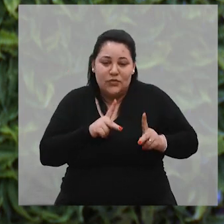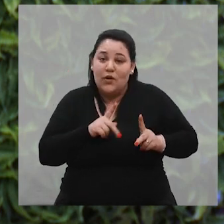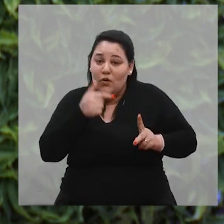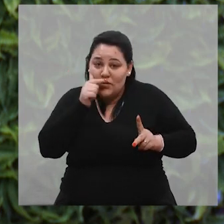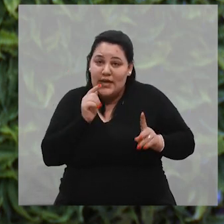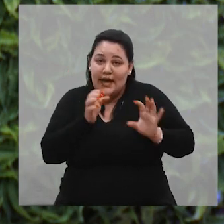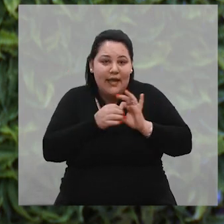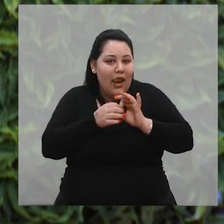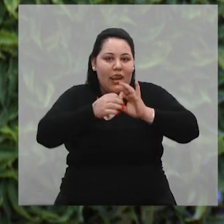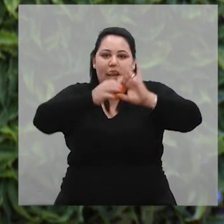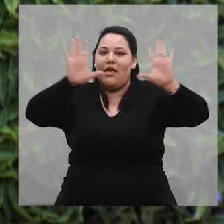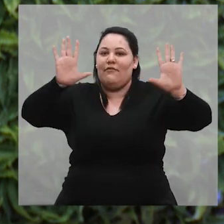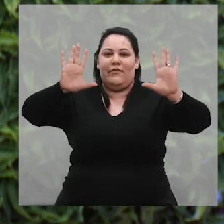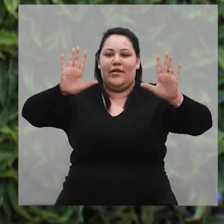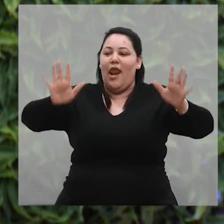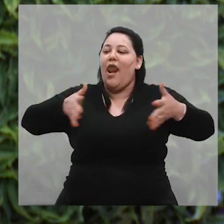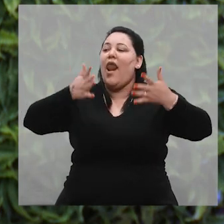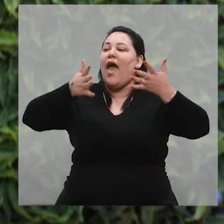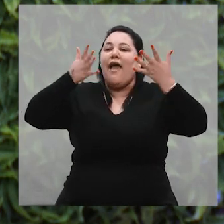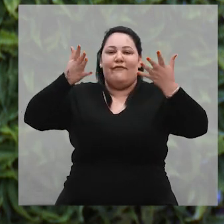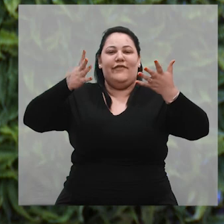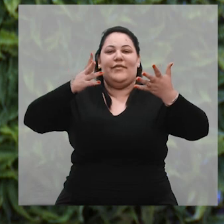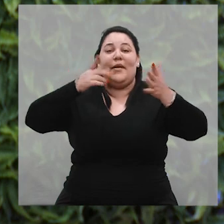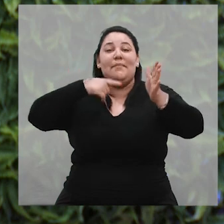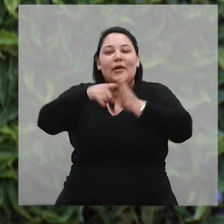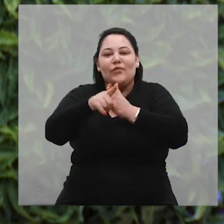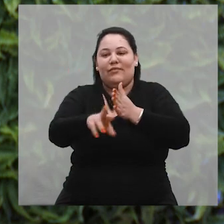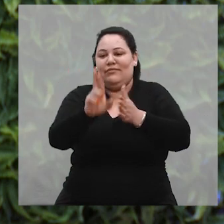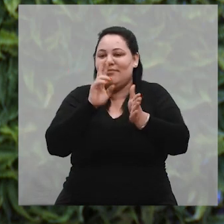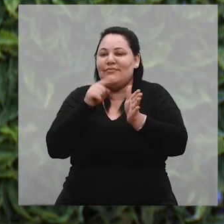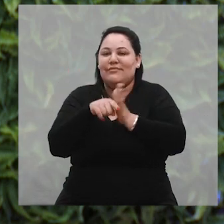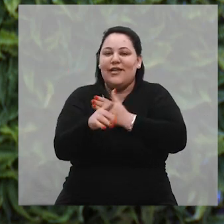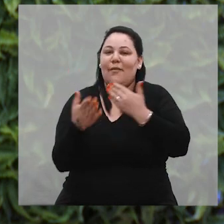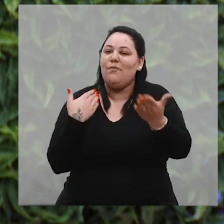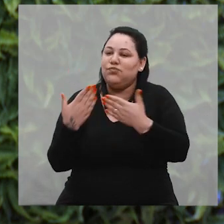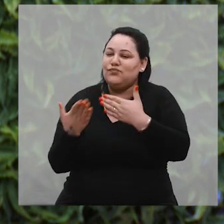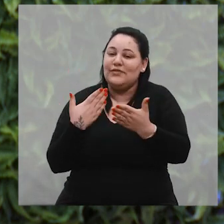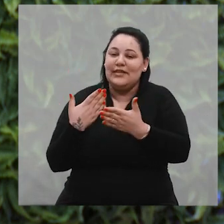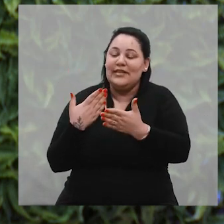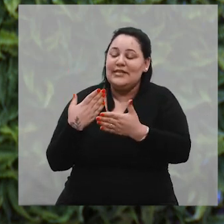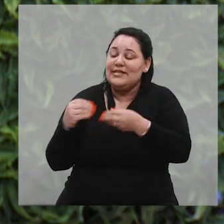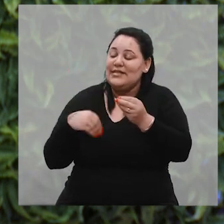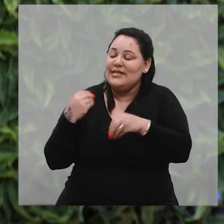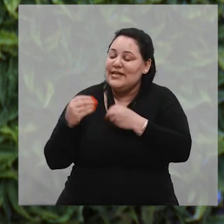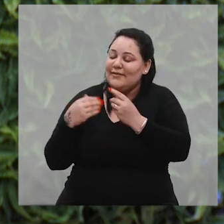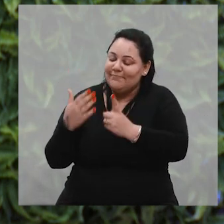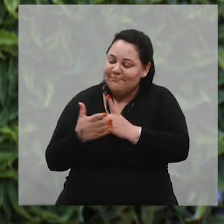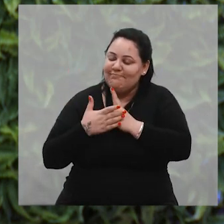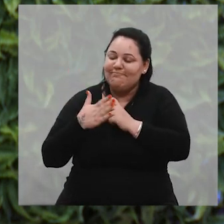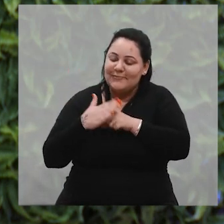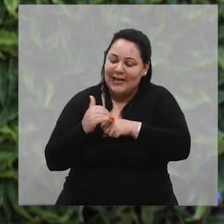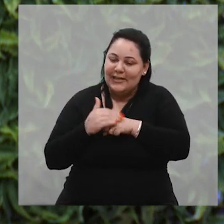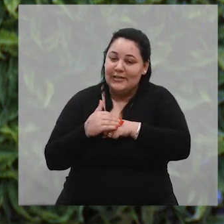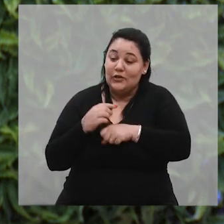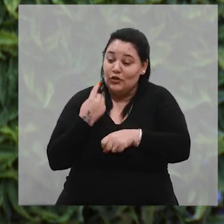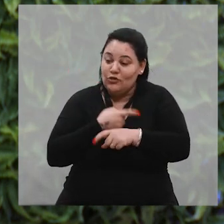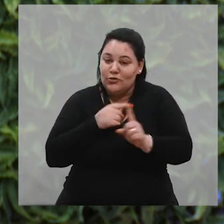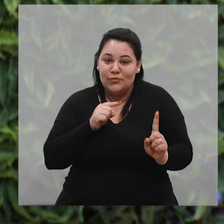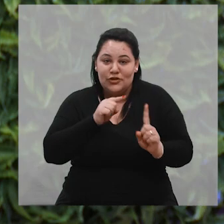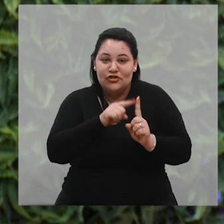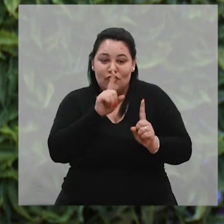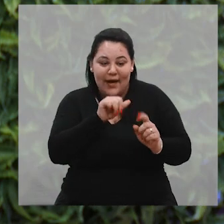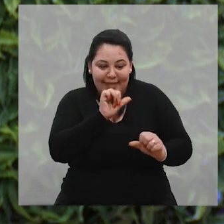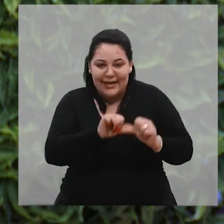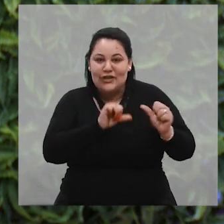vontade para tirar essas dúvidas. Claro. E o quanto eles têm um esclarecimento, eles se sentem acolhidos. E o nosso propósito é